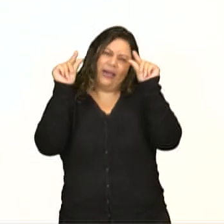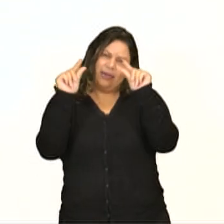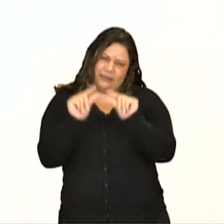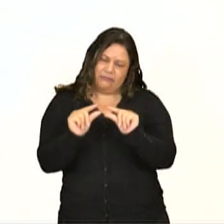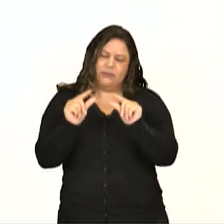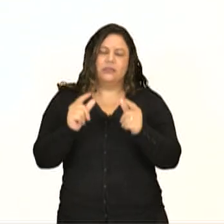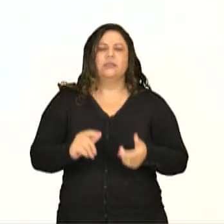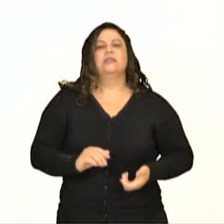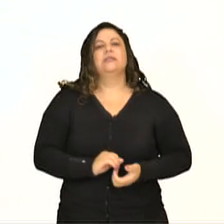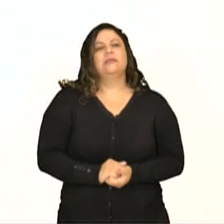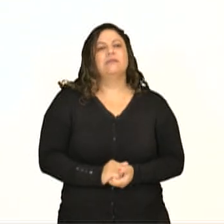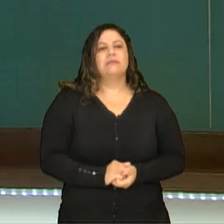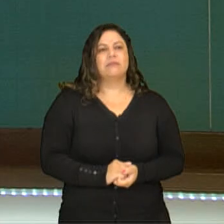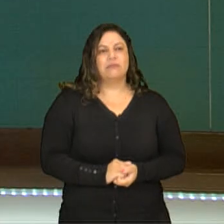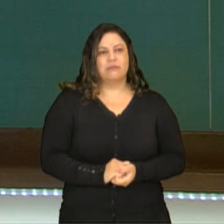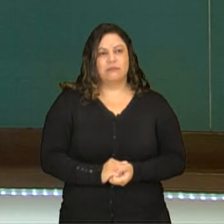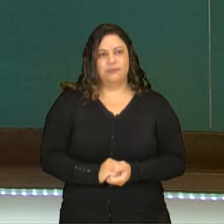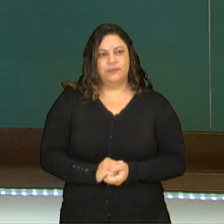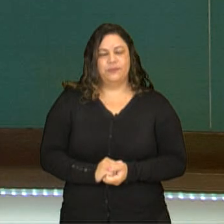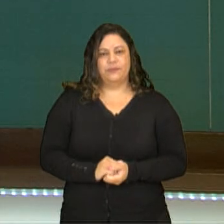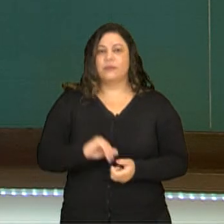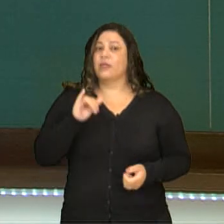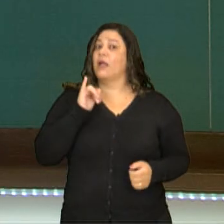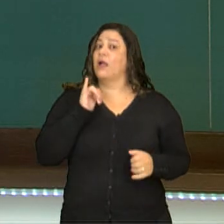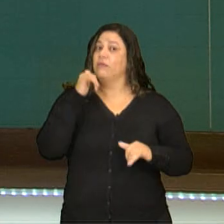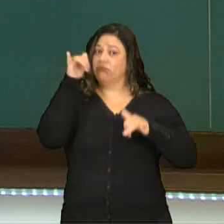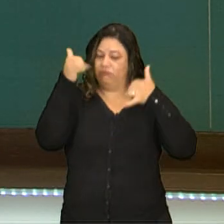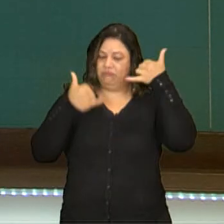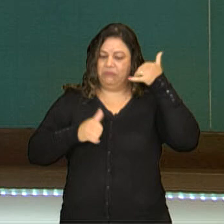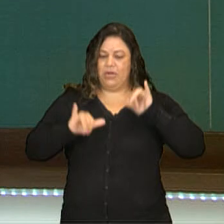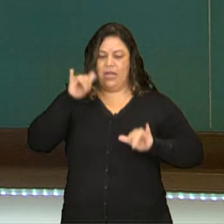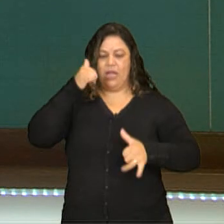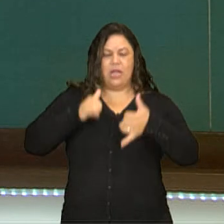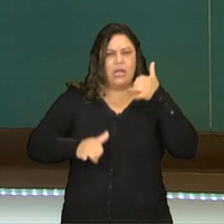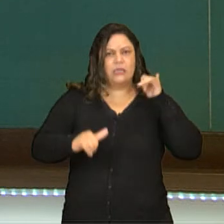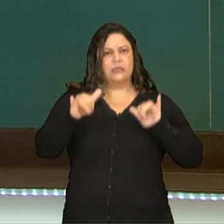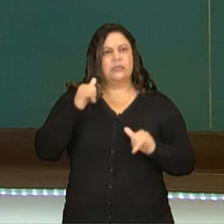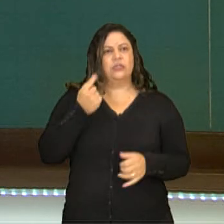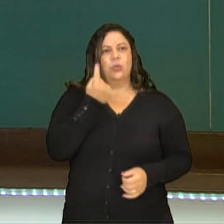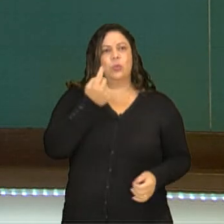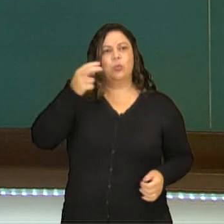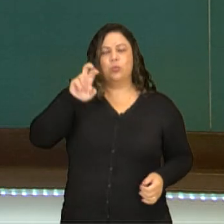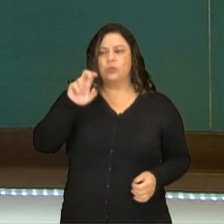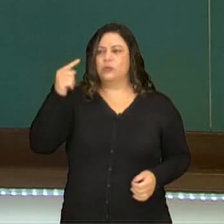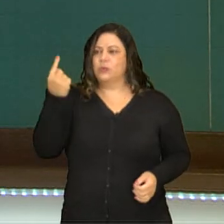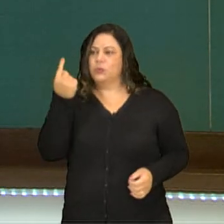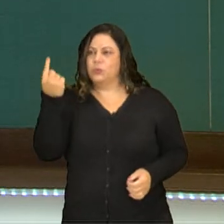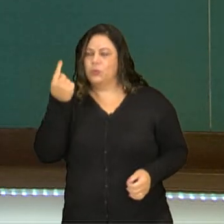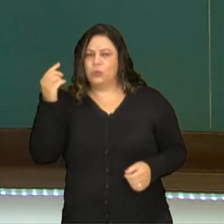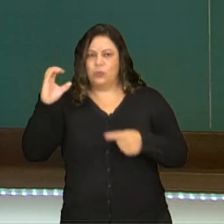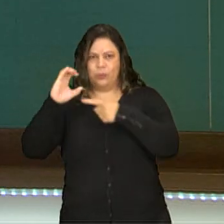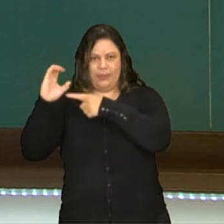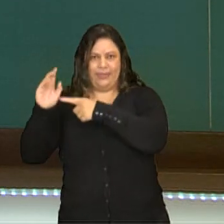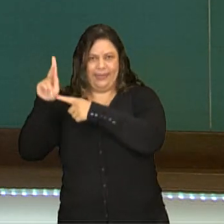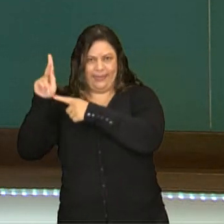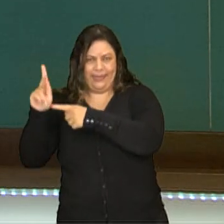meio do prato, tá bom? Energia, 151 calorias